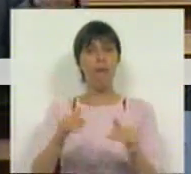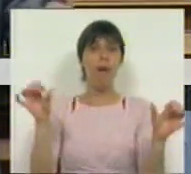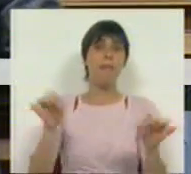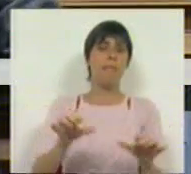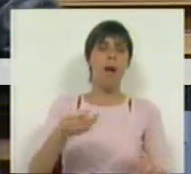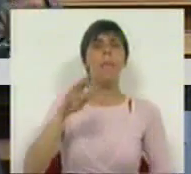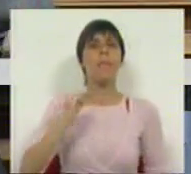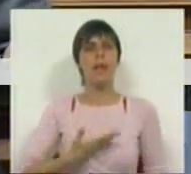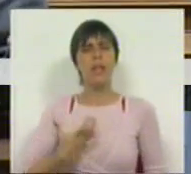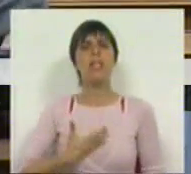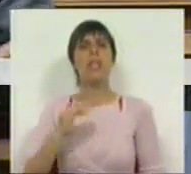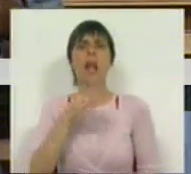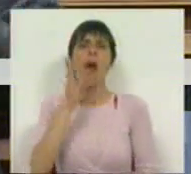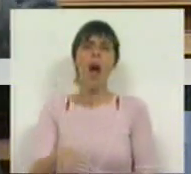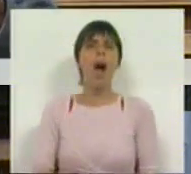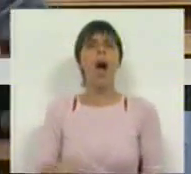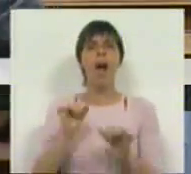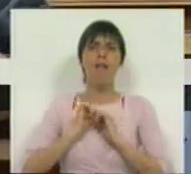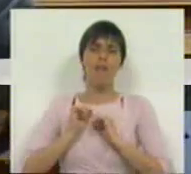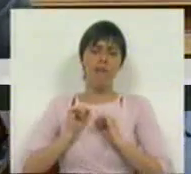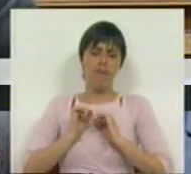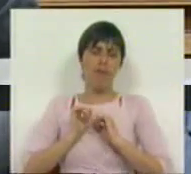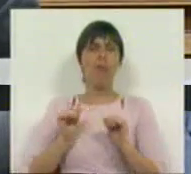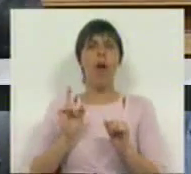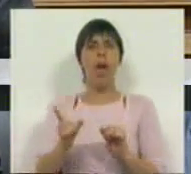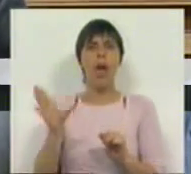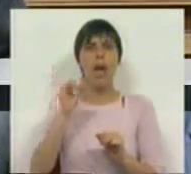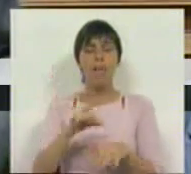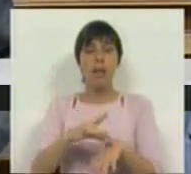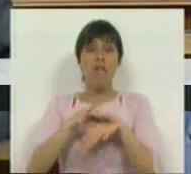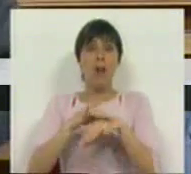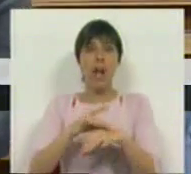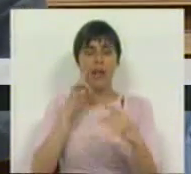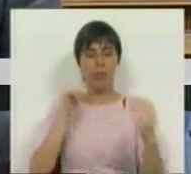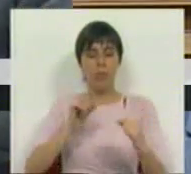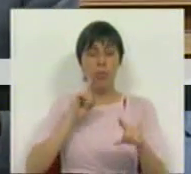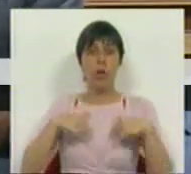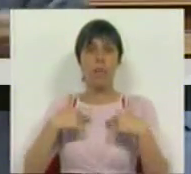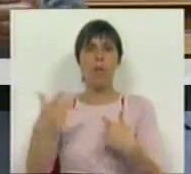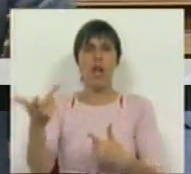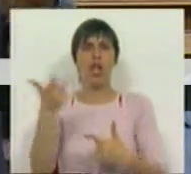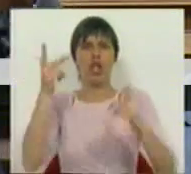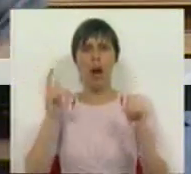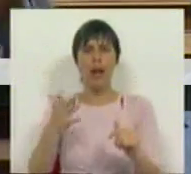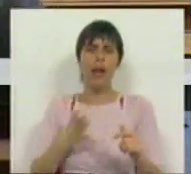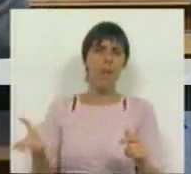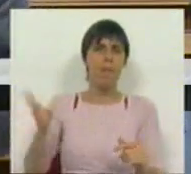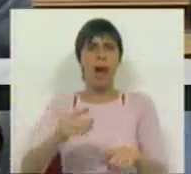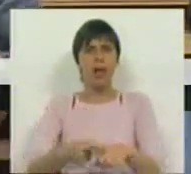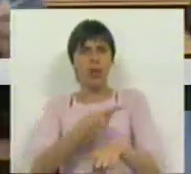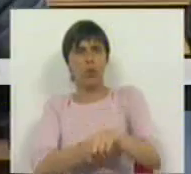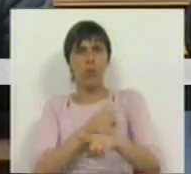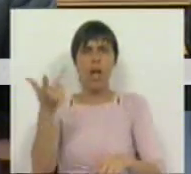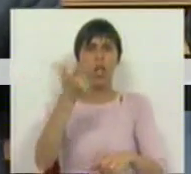mal, PSD e CDS disseram que era seu e que era até mais fanático pelo memorando do que a própria Troika e queriam ir para além da